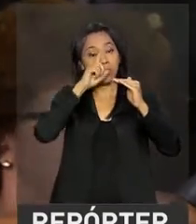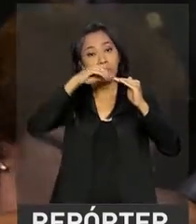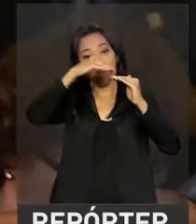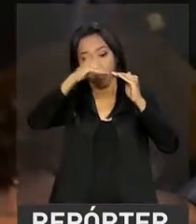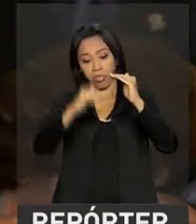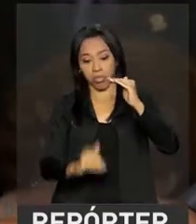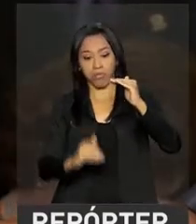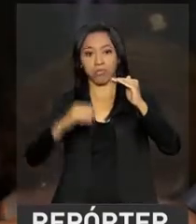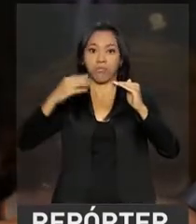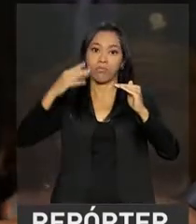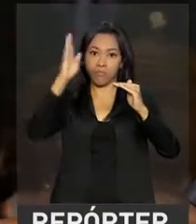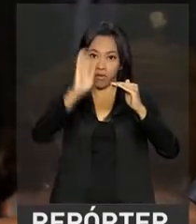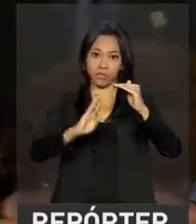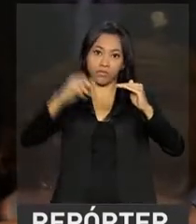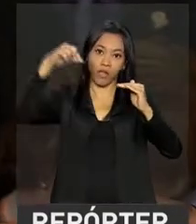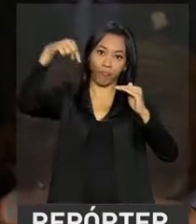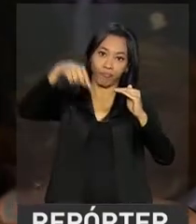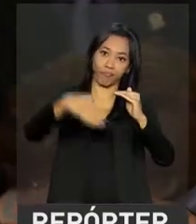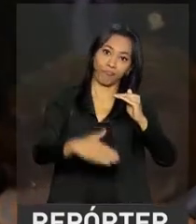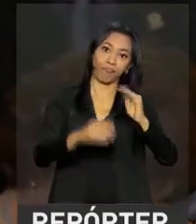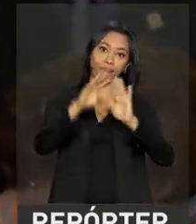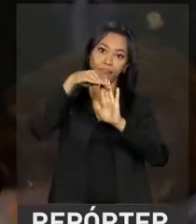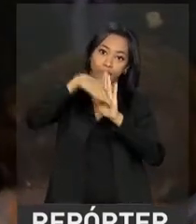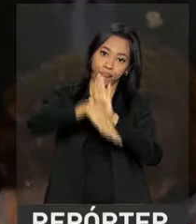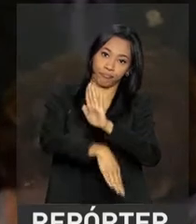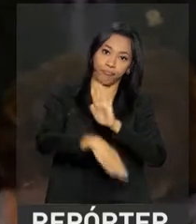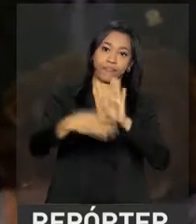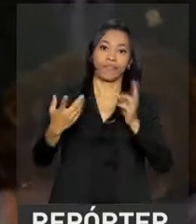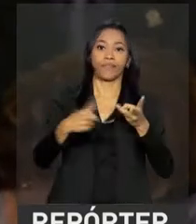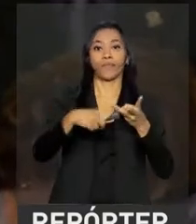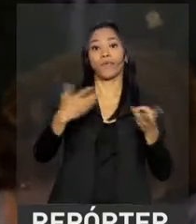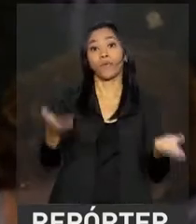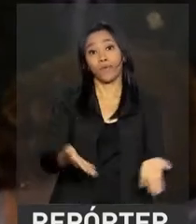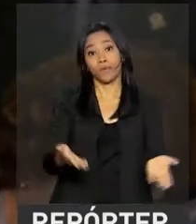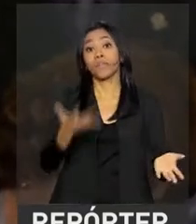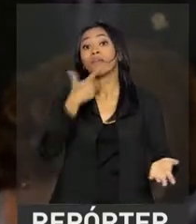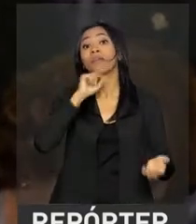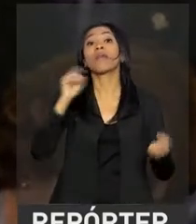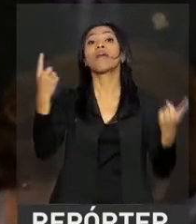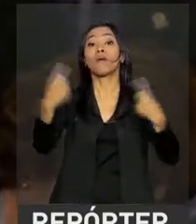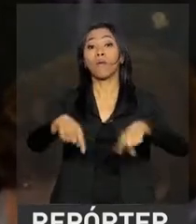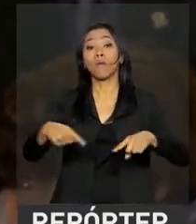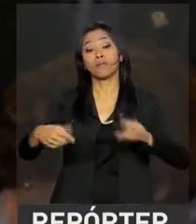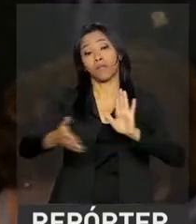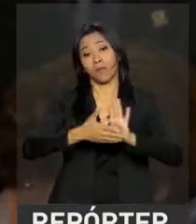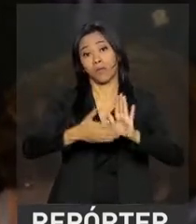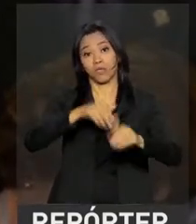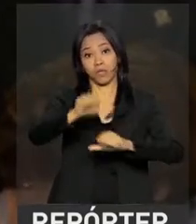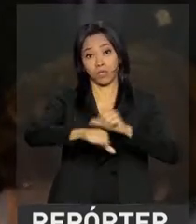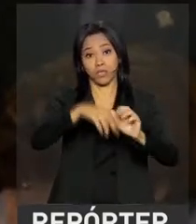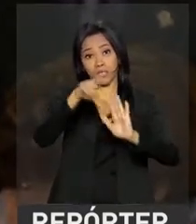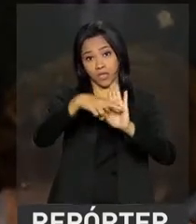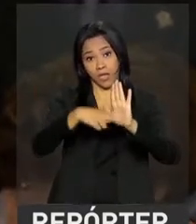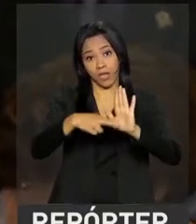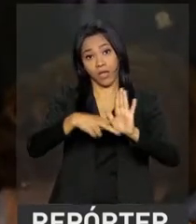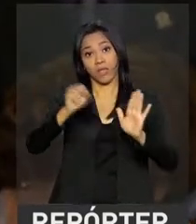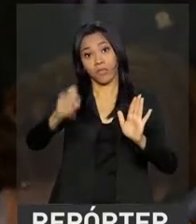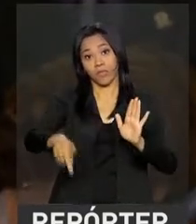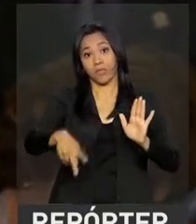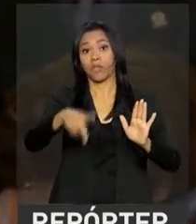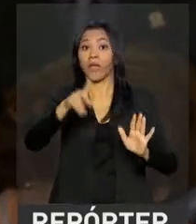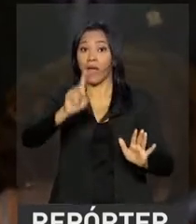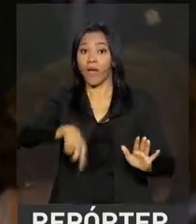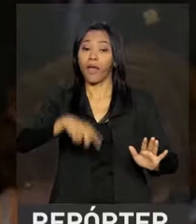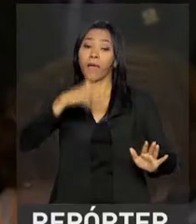rebaixamento já em outra agência de risco pelo que hoje quem é contra enquanto a previdência ser conta do mds quase que assinou o